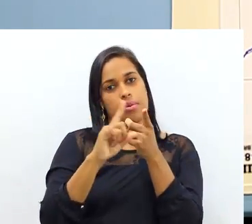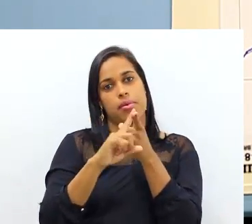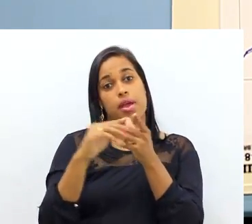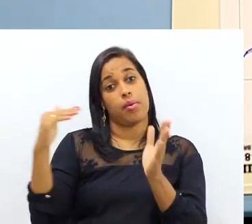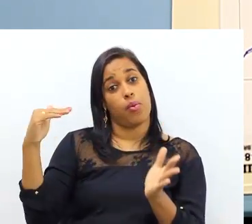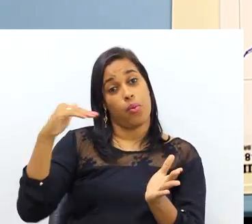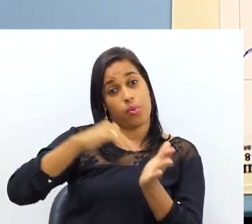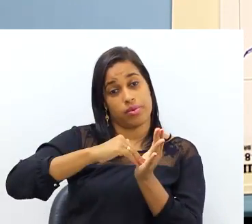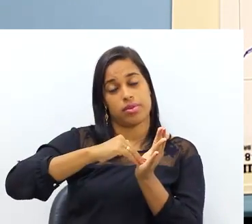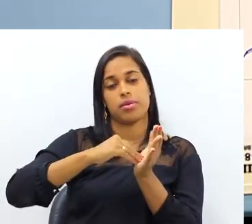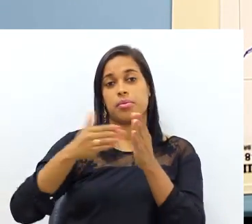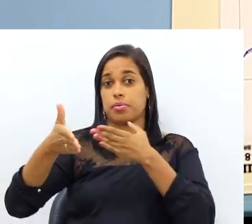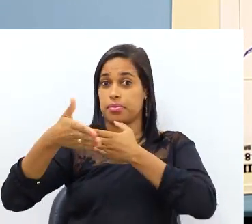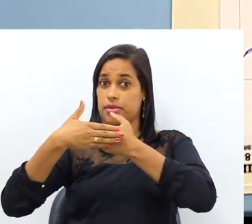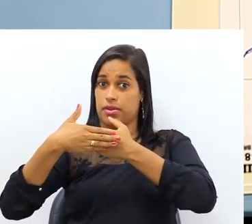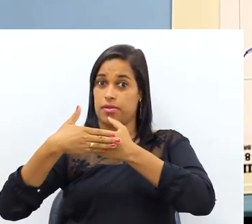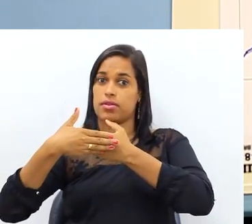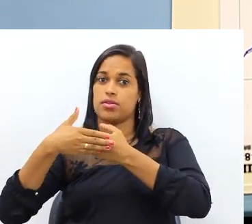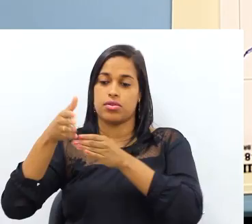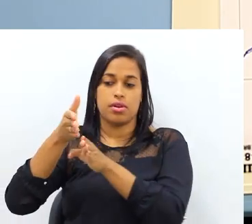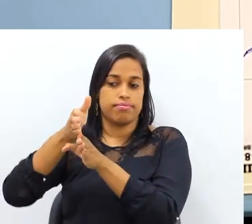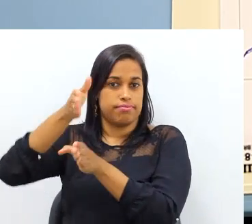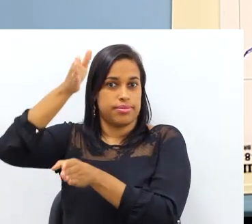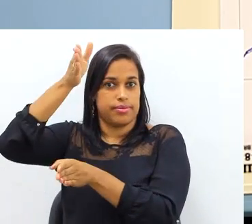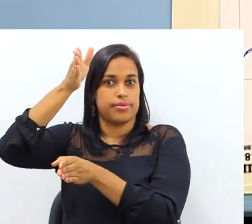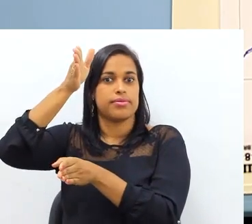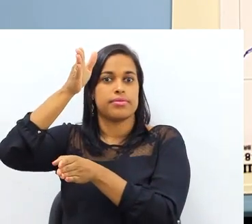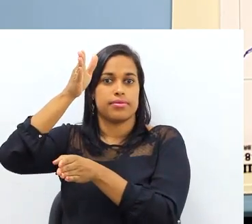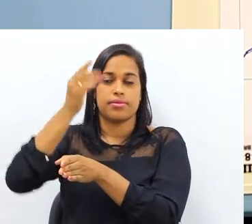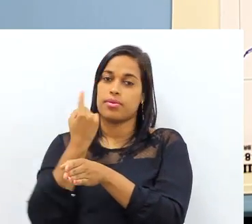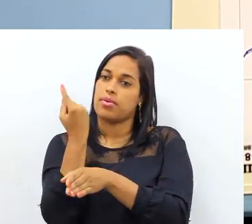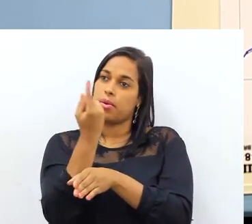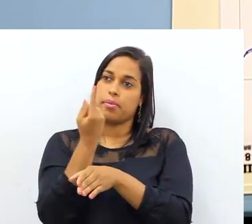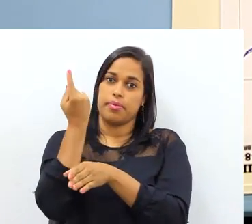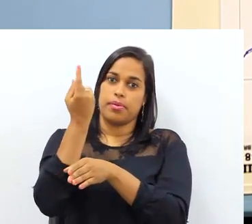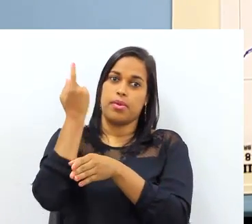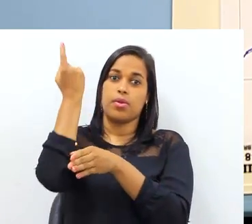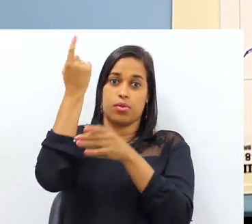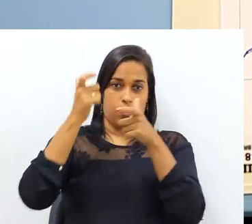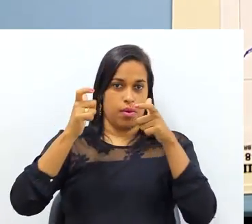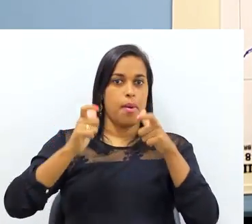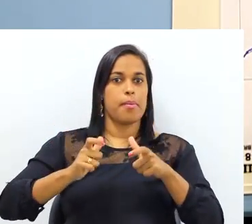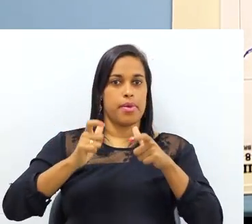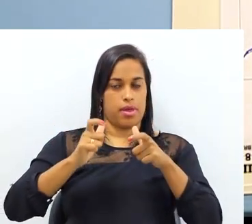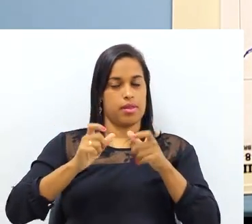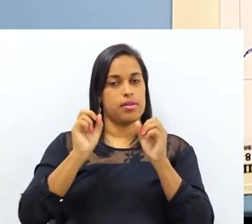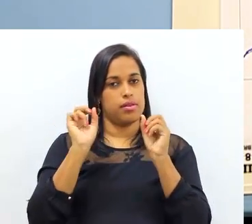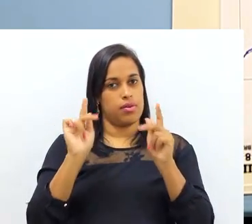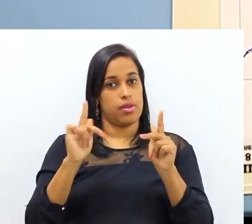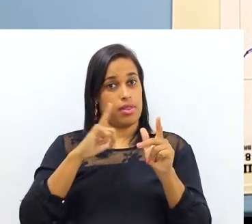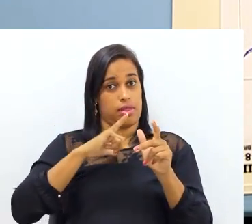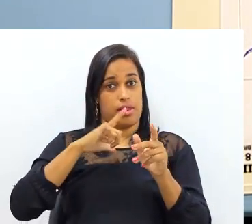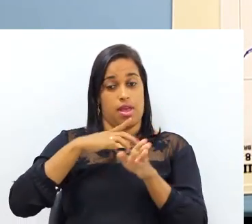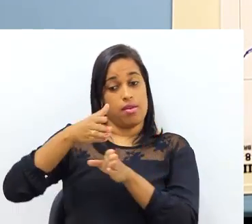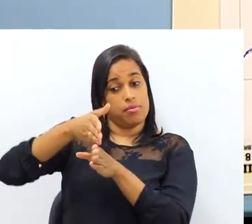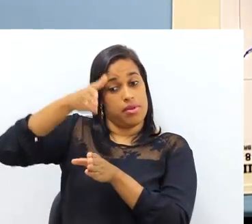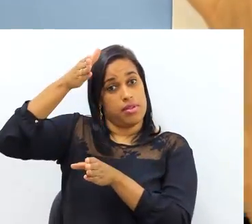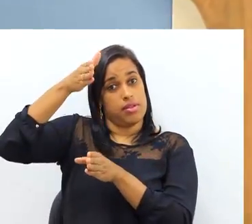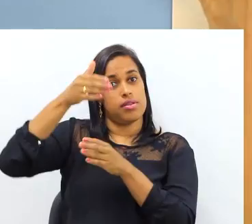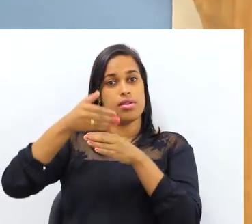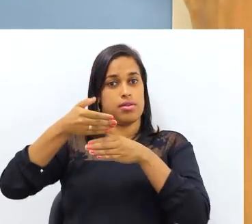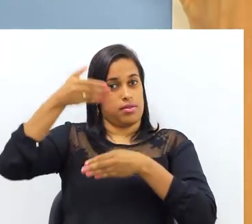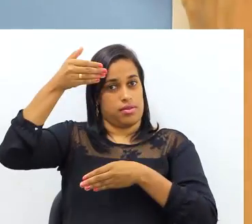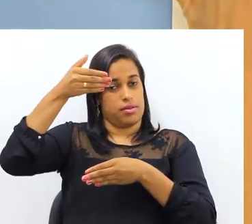E por último, aqui para fechar a minha parede do teto do ambiente. Tá? Então, eu tenho parede de